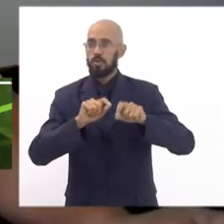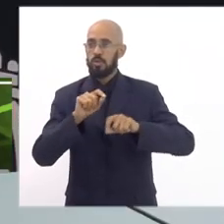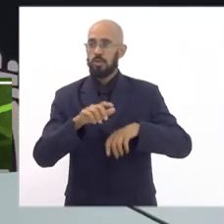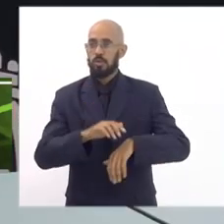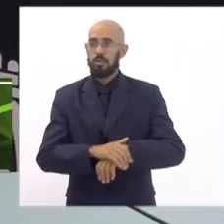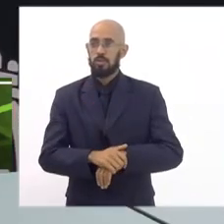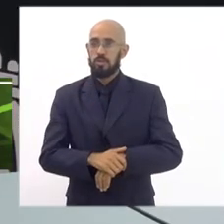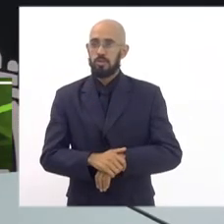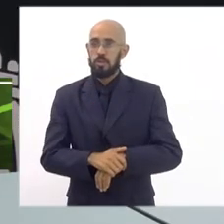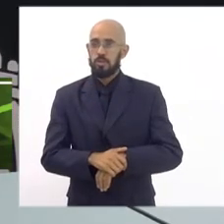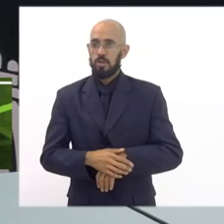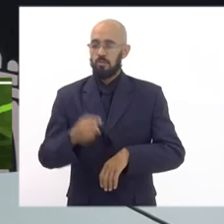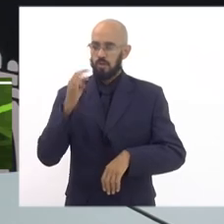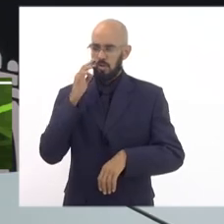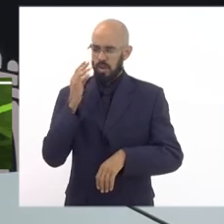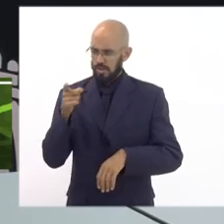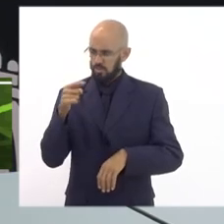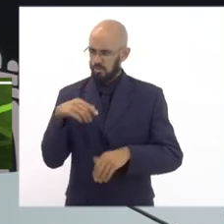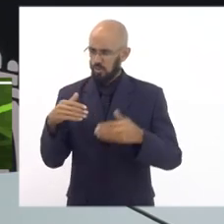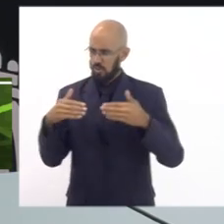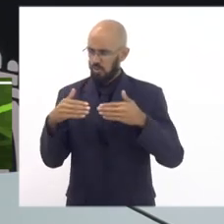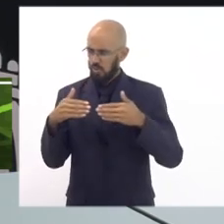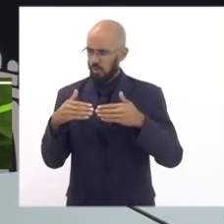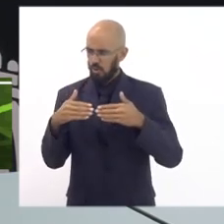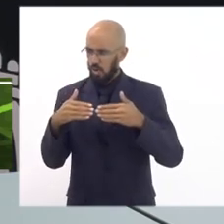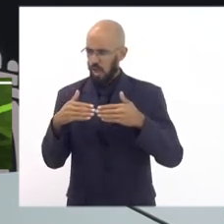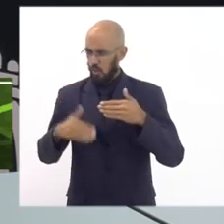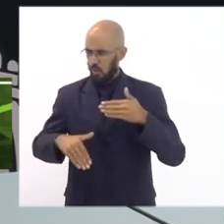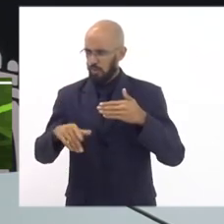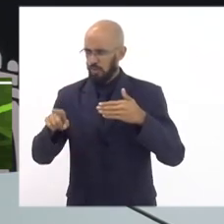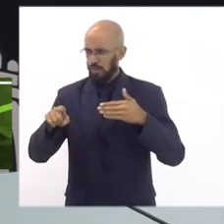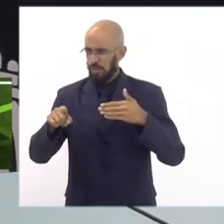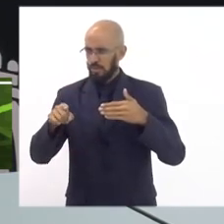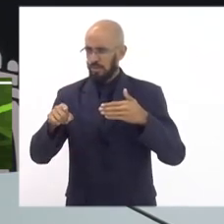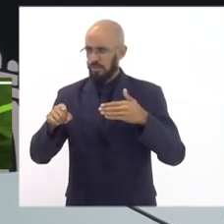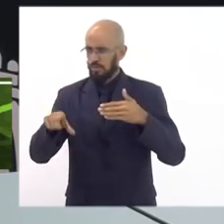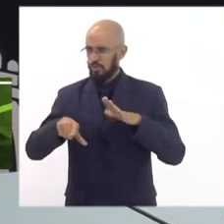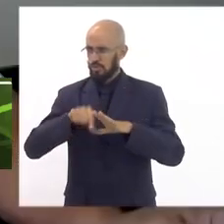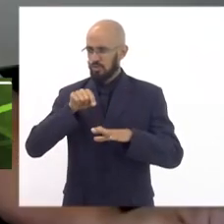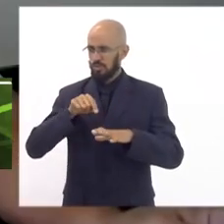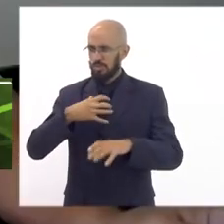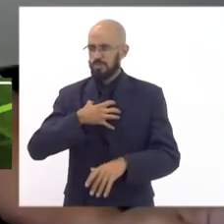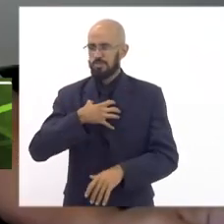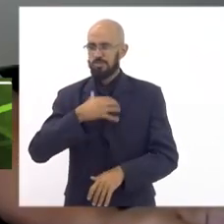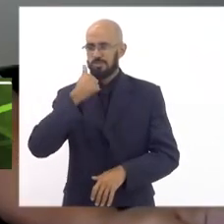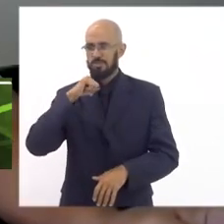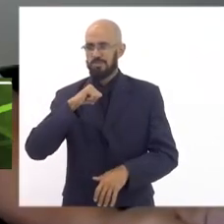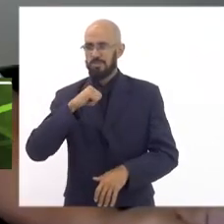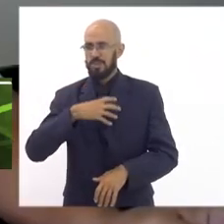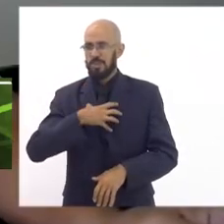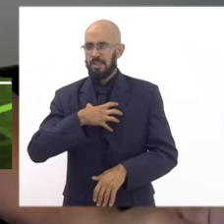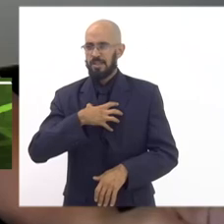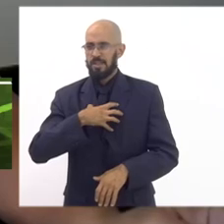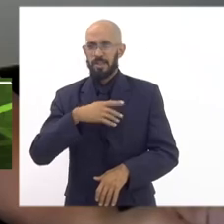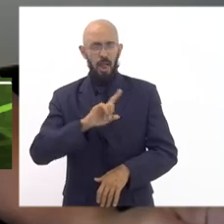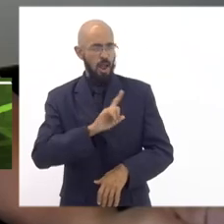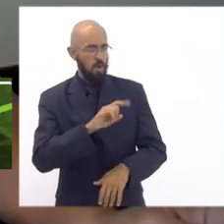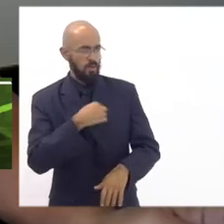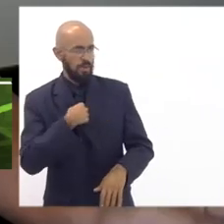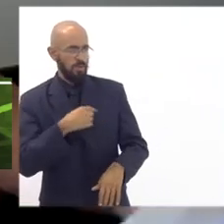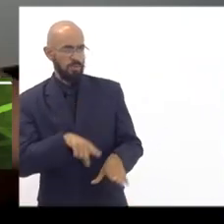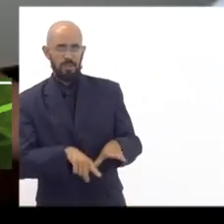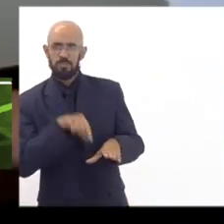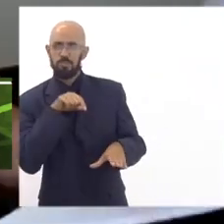Deputado Valdec, o senhor tem alguma coisa contra a gente ter preferência pelas baianas, deputado? De modo algum. Eu tenho as minhas